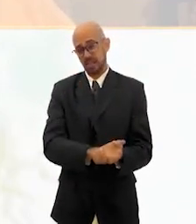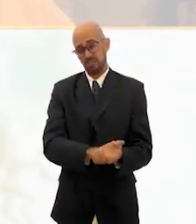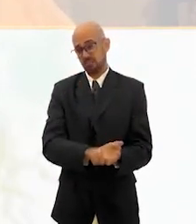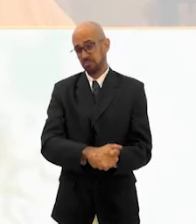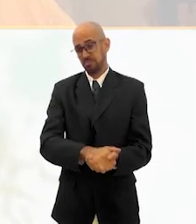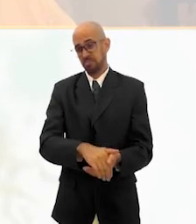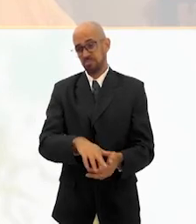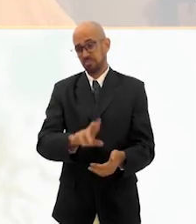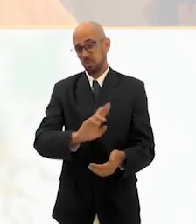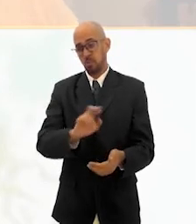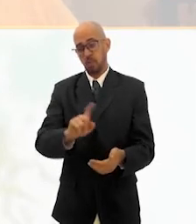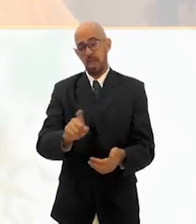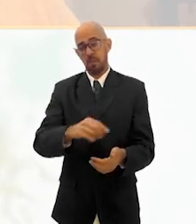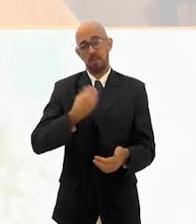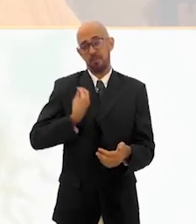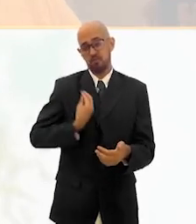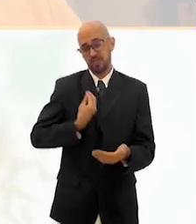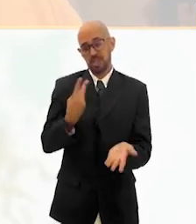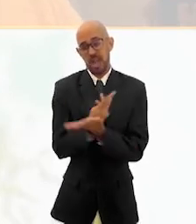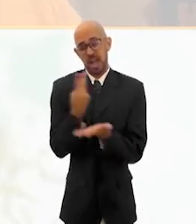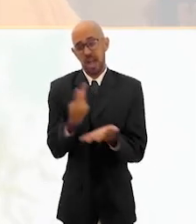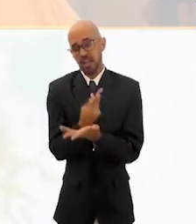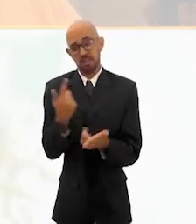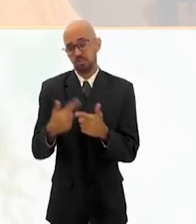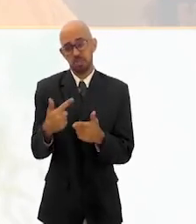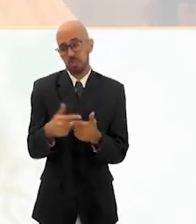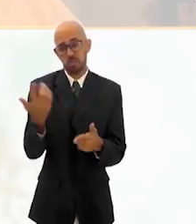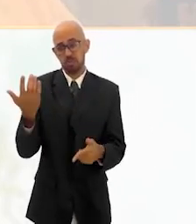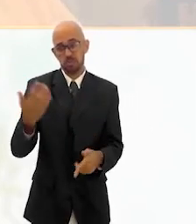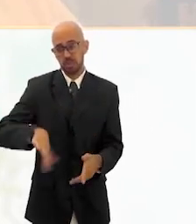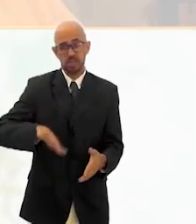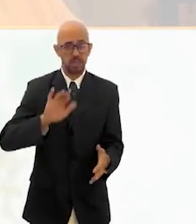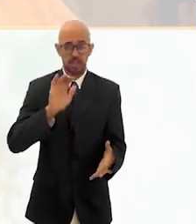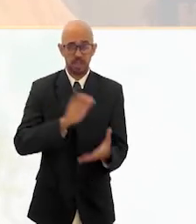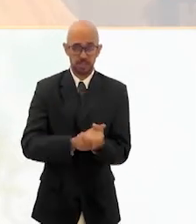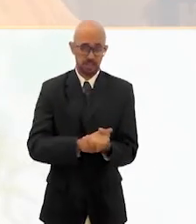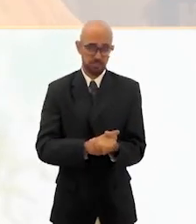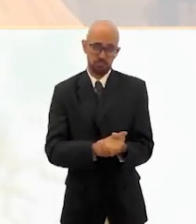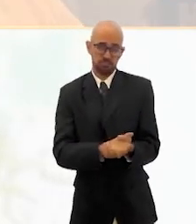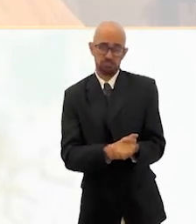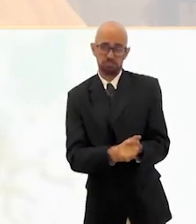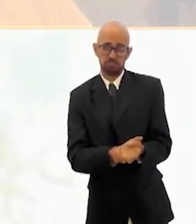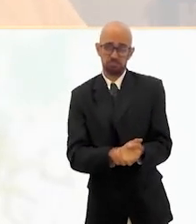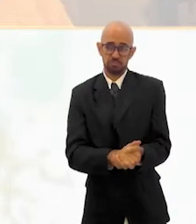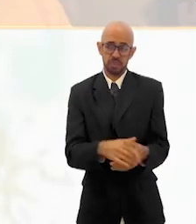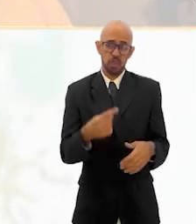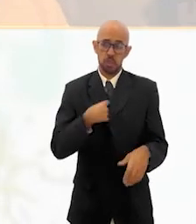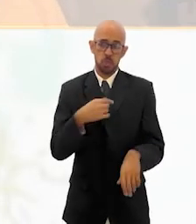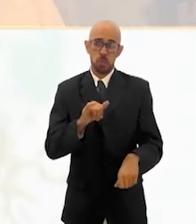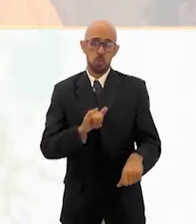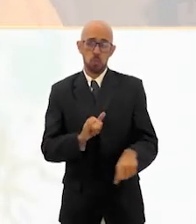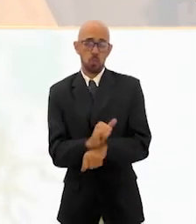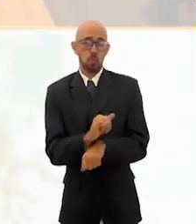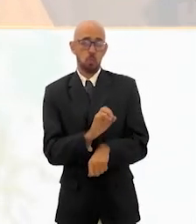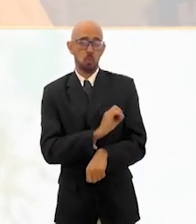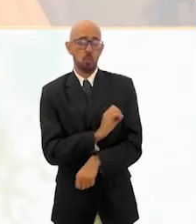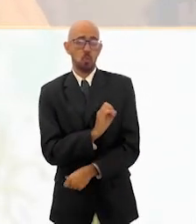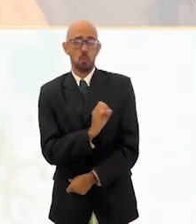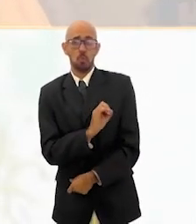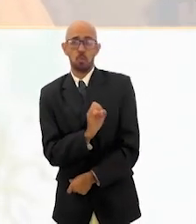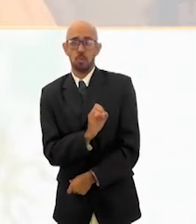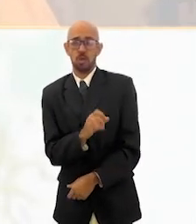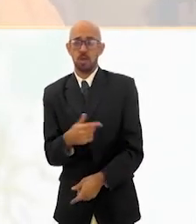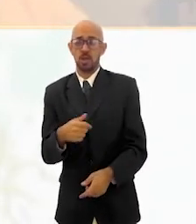não é um pensamento desonesto, porque realmente não queria casar com ninguém, né? E não enganou ninguém, não Não prometeu enganei casamento ninguém, para muito pelo ninguém.